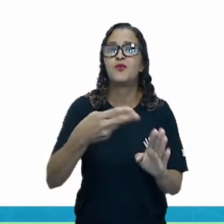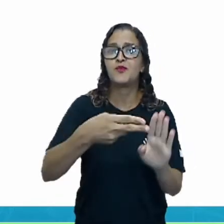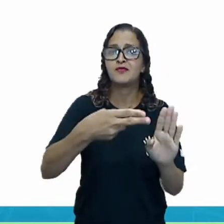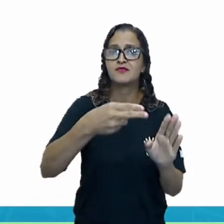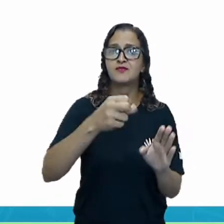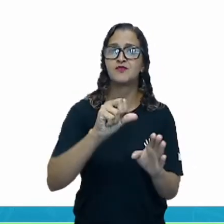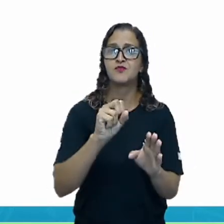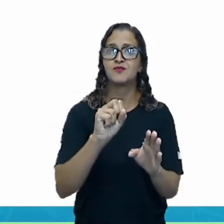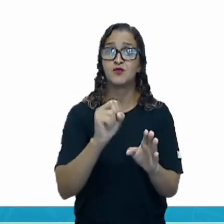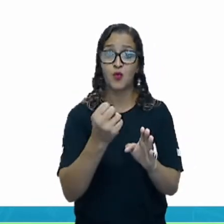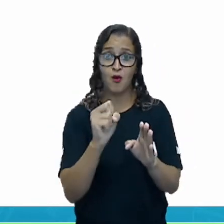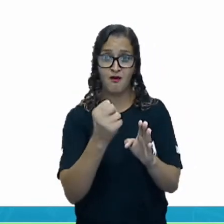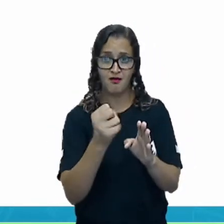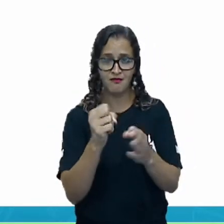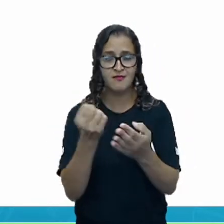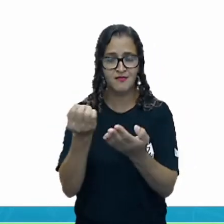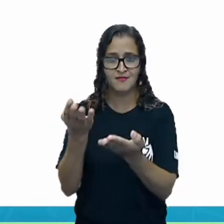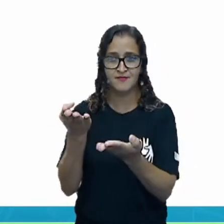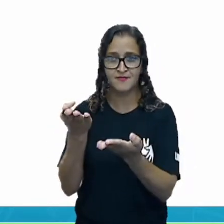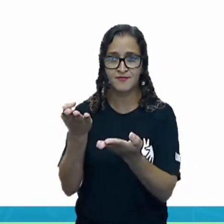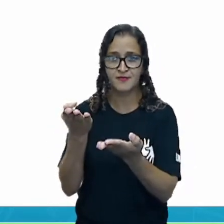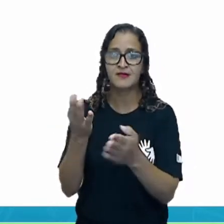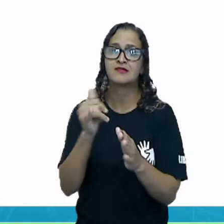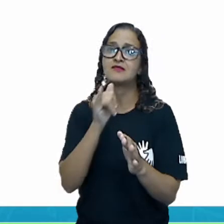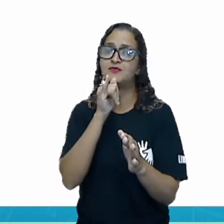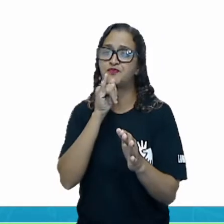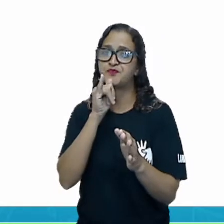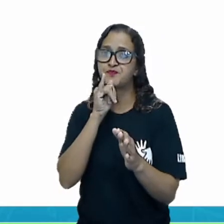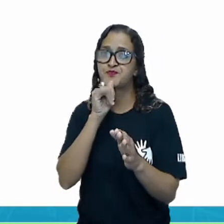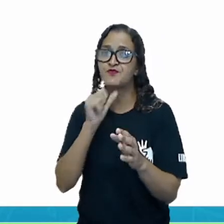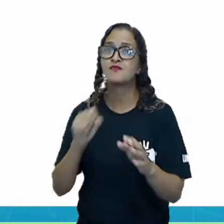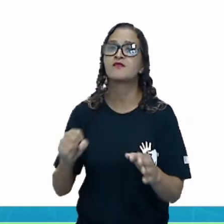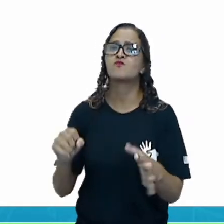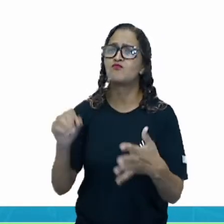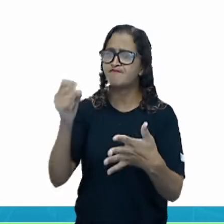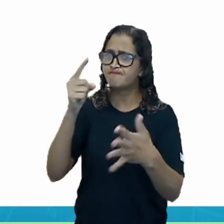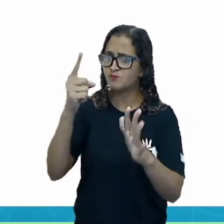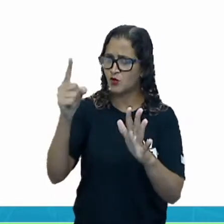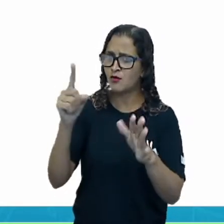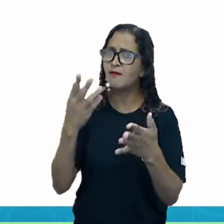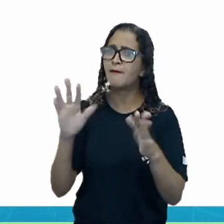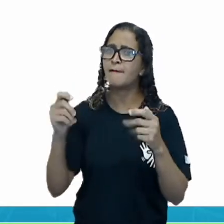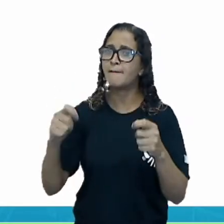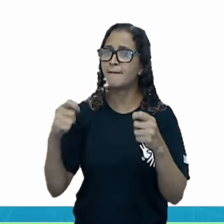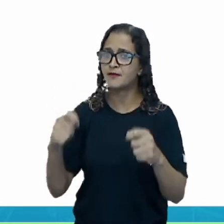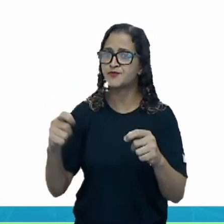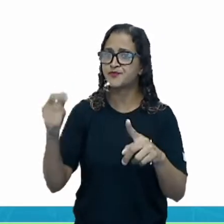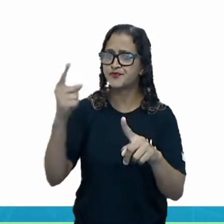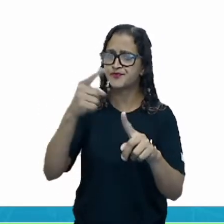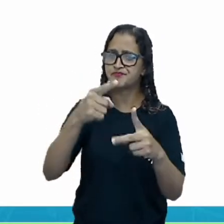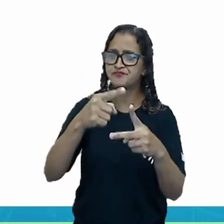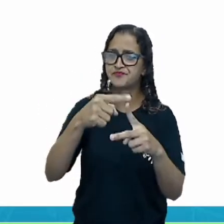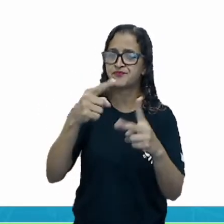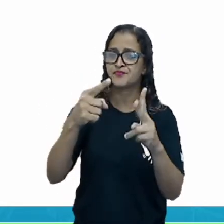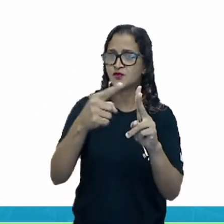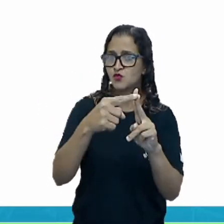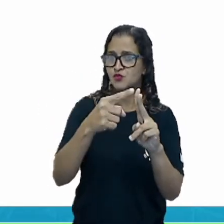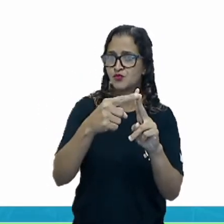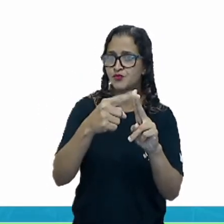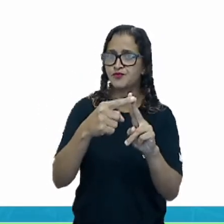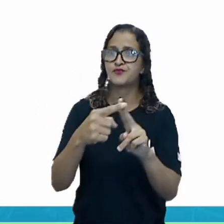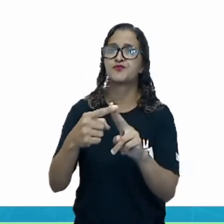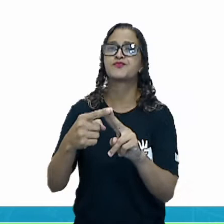algum objeto para vocês terem certeza? 1, 2, mais 1, 2,